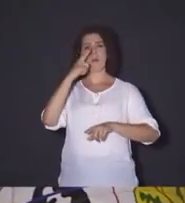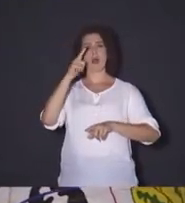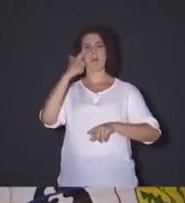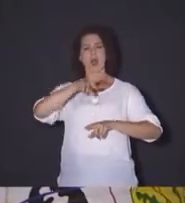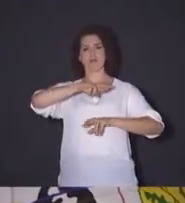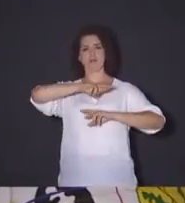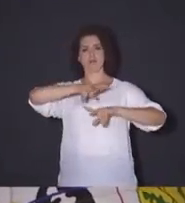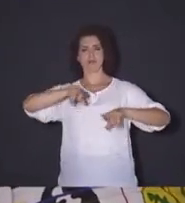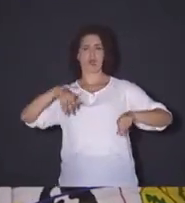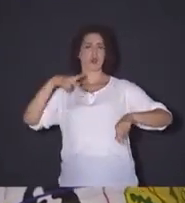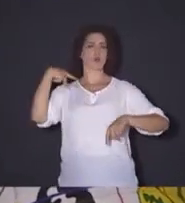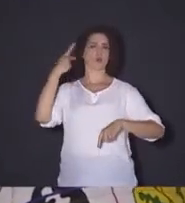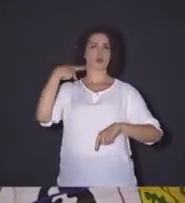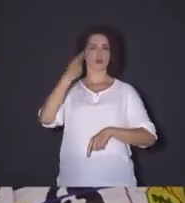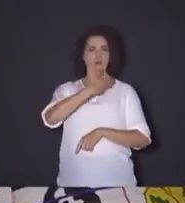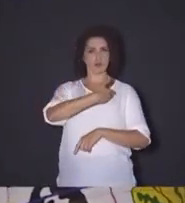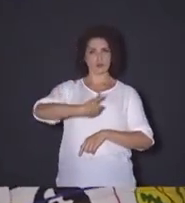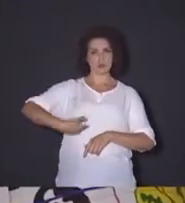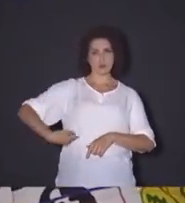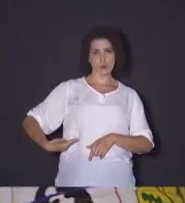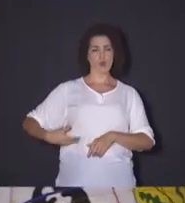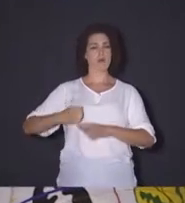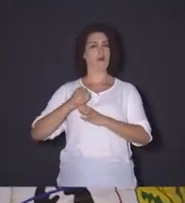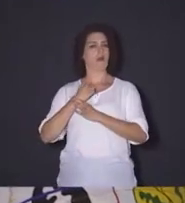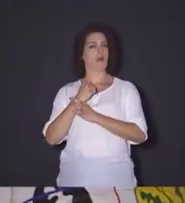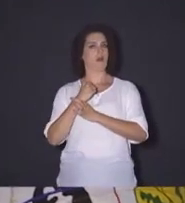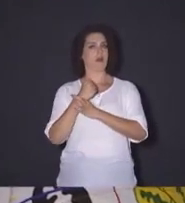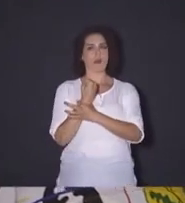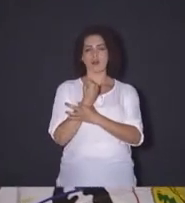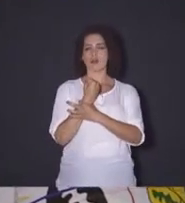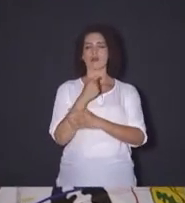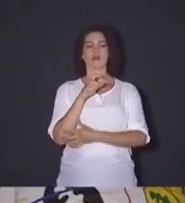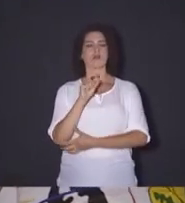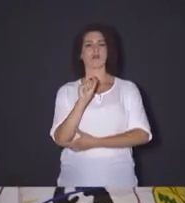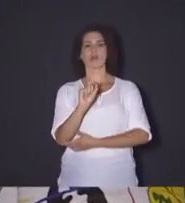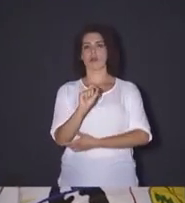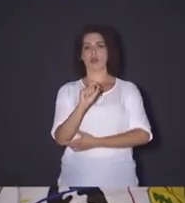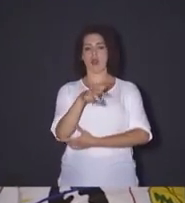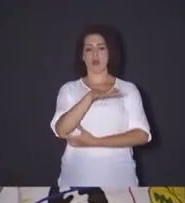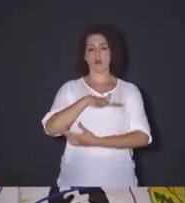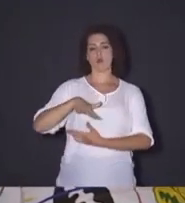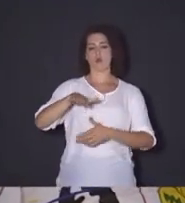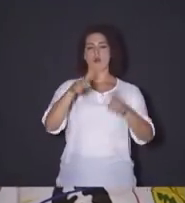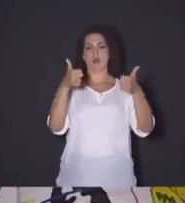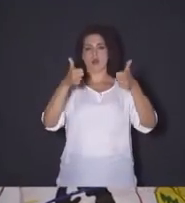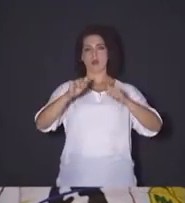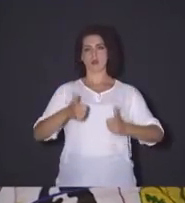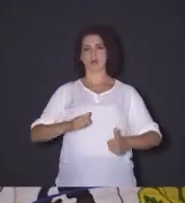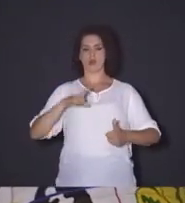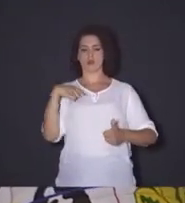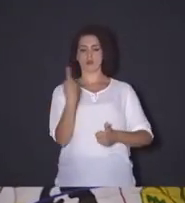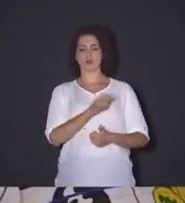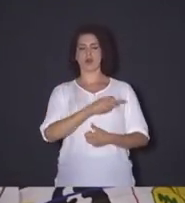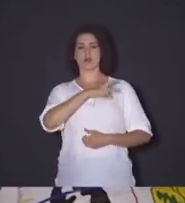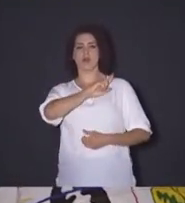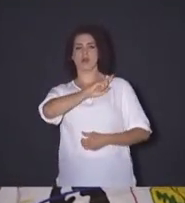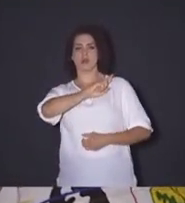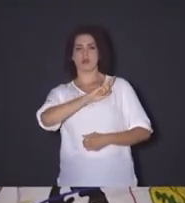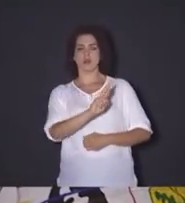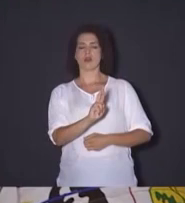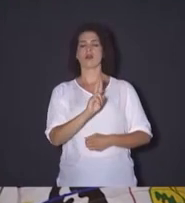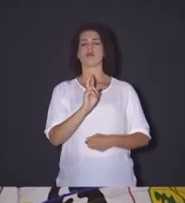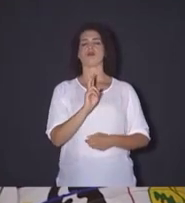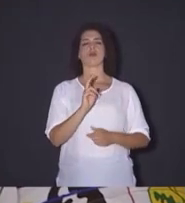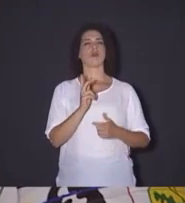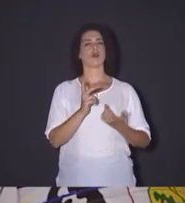não é políticas públicas que vêm garantir que o terreiro de candomblé que as nossas religiões que os nossos mas